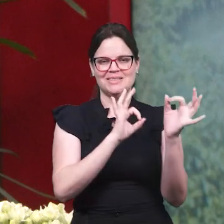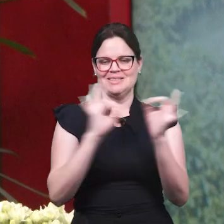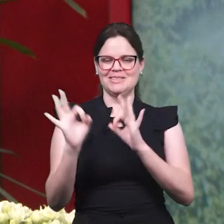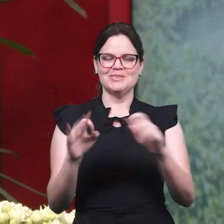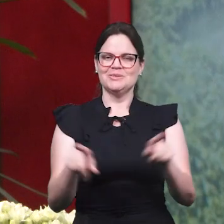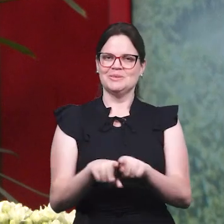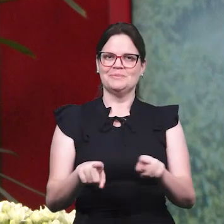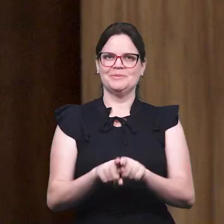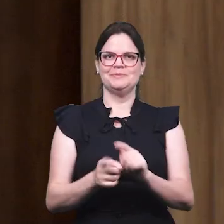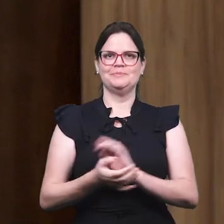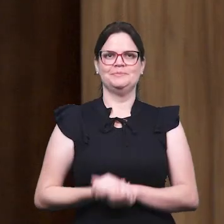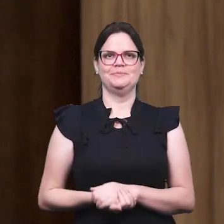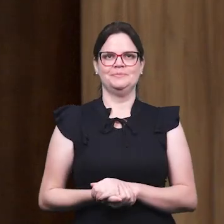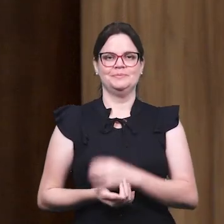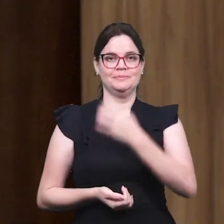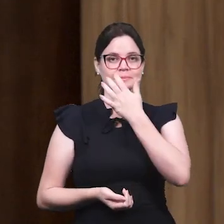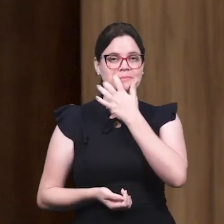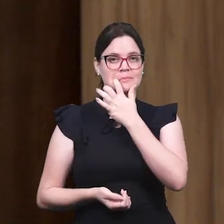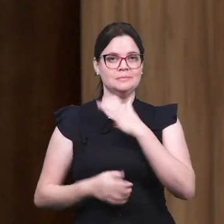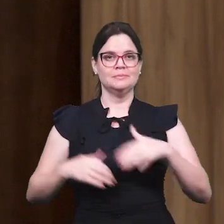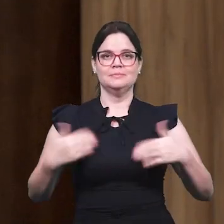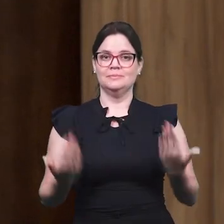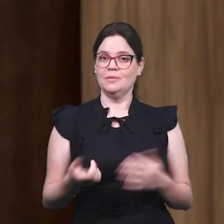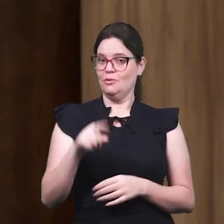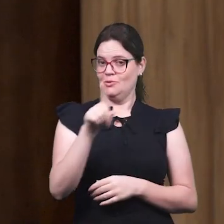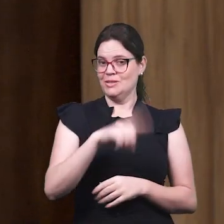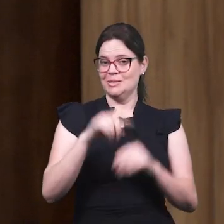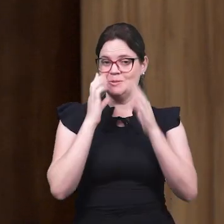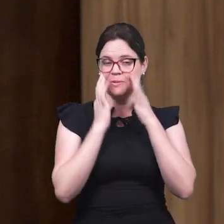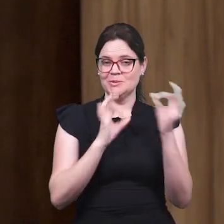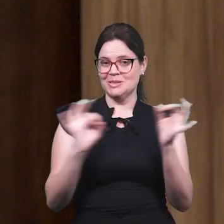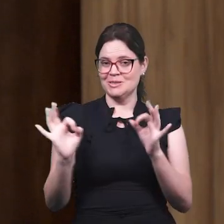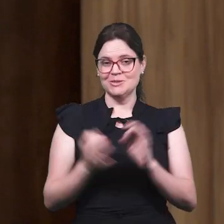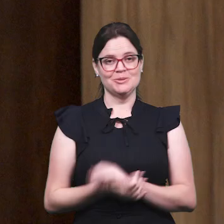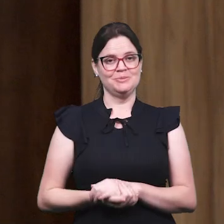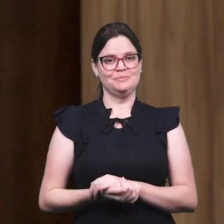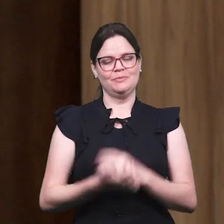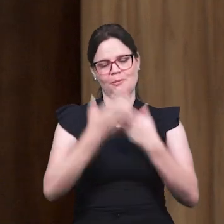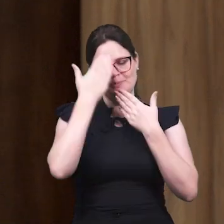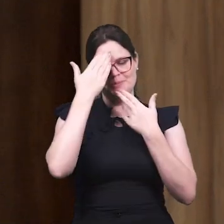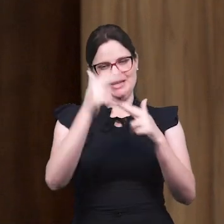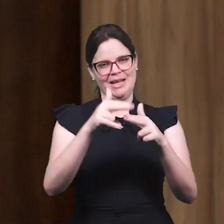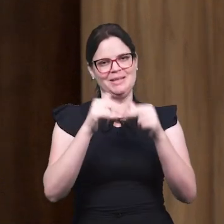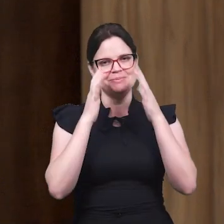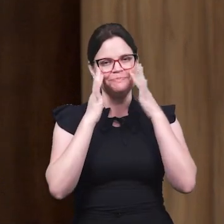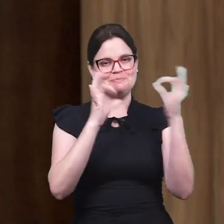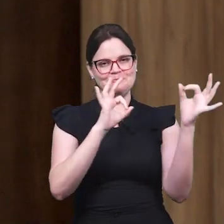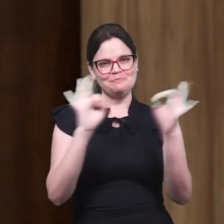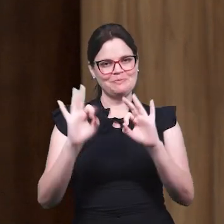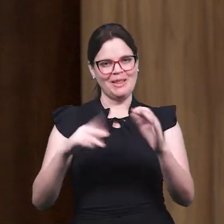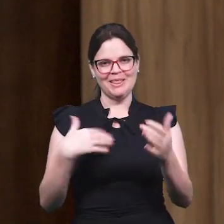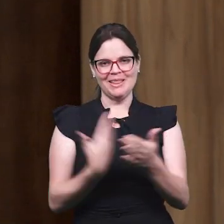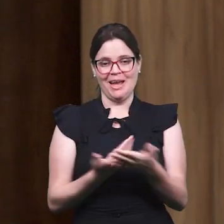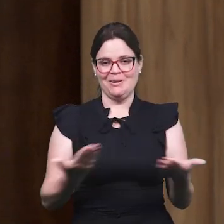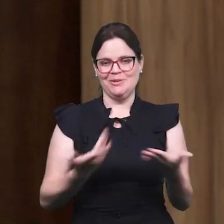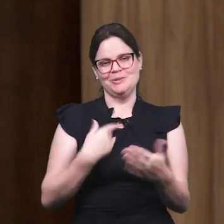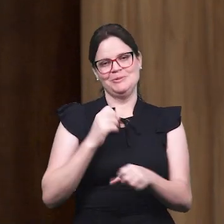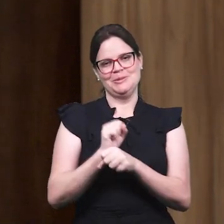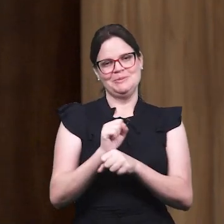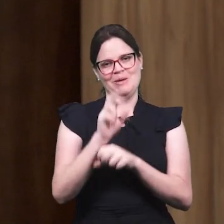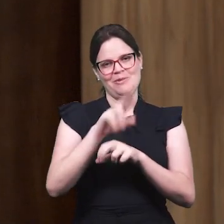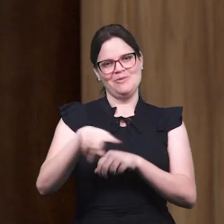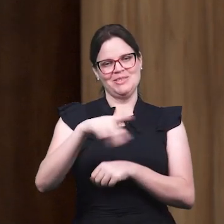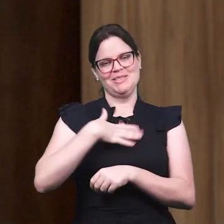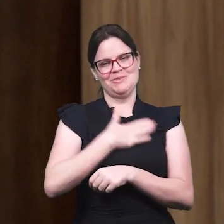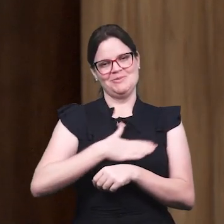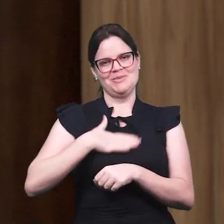estão nos acompanhando. Bom, e a você que nos assiste, obrigada pela audiência. Espero que tenha